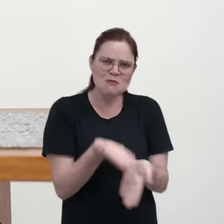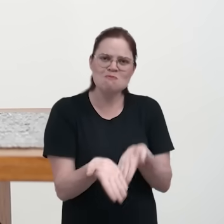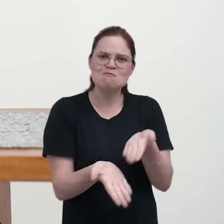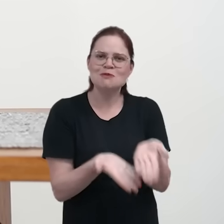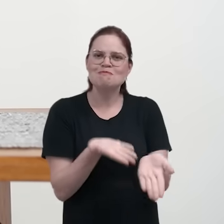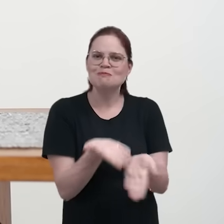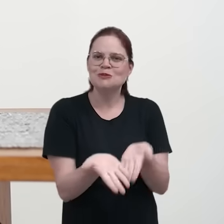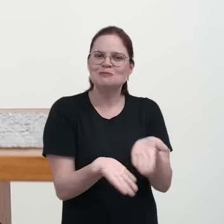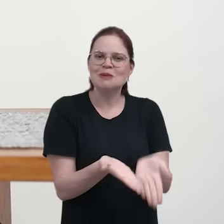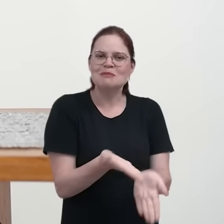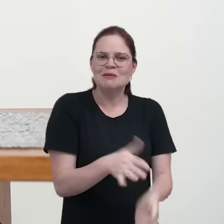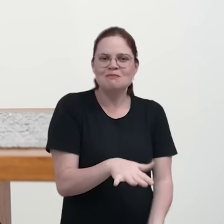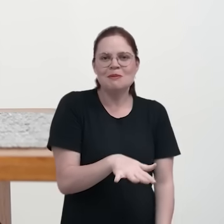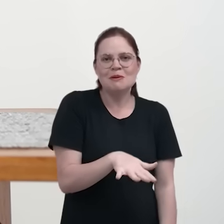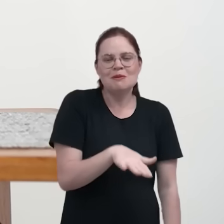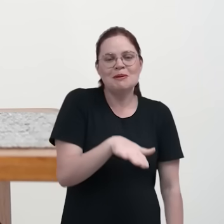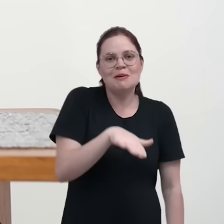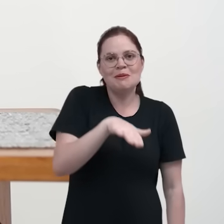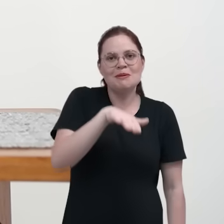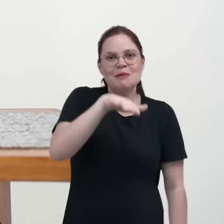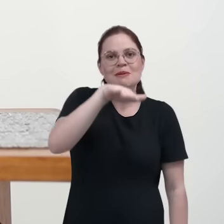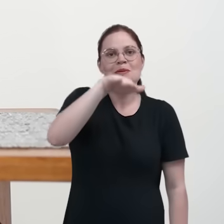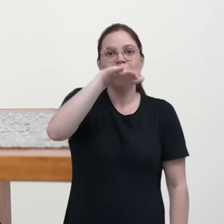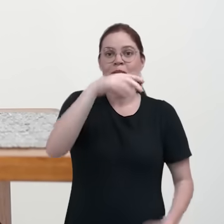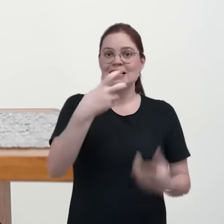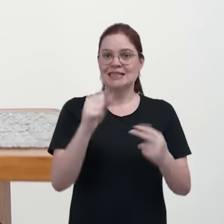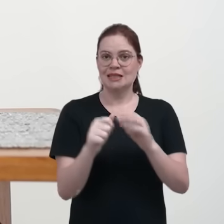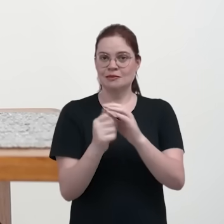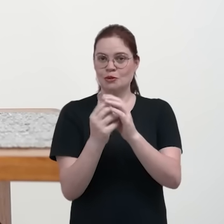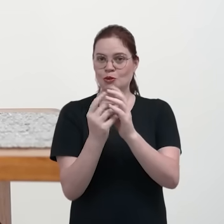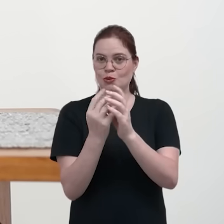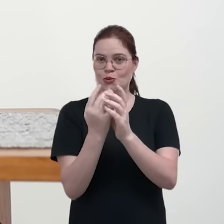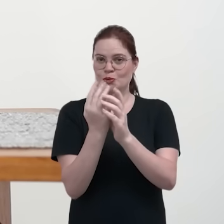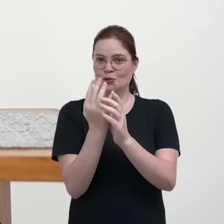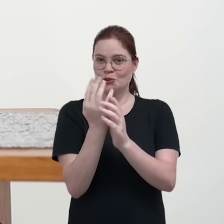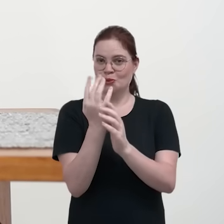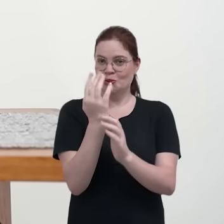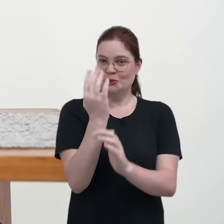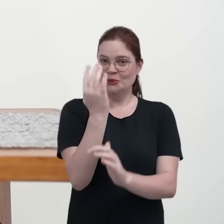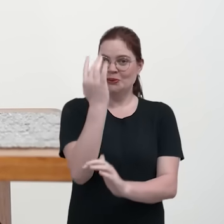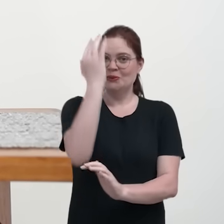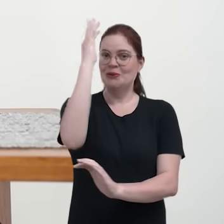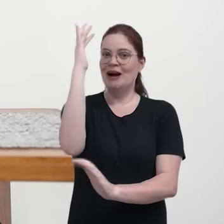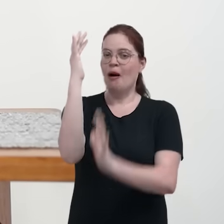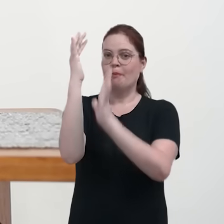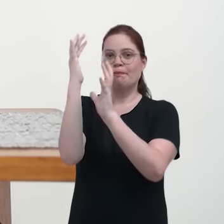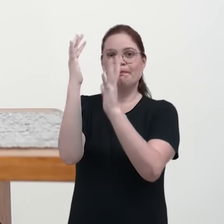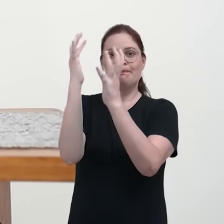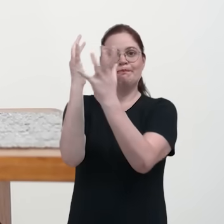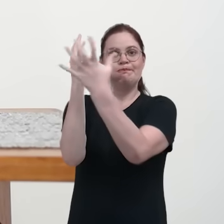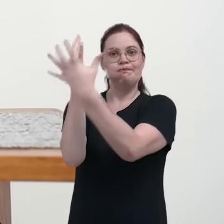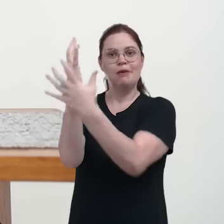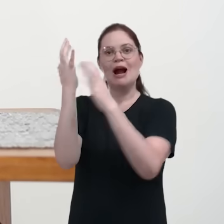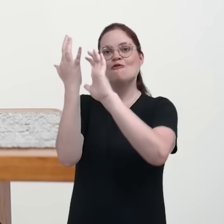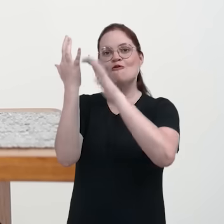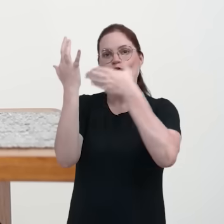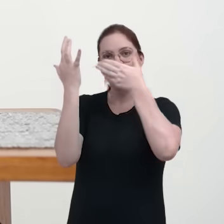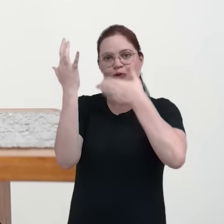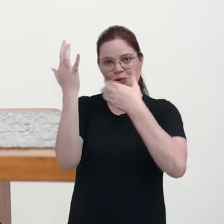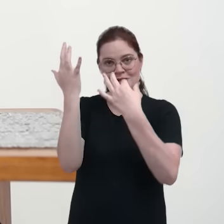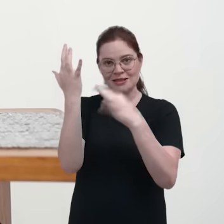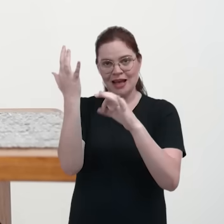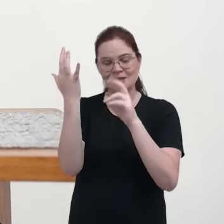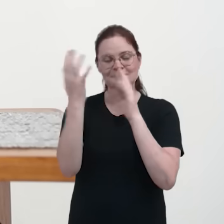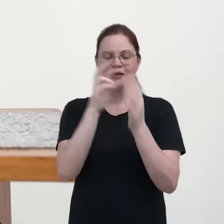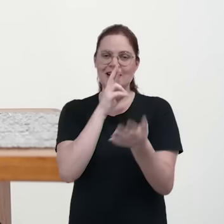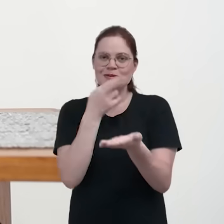planta cresce, se é uma árvore frutífera, ela vai dar frutos. E esse fruto vai servir para a sua alegria, para a